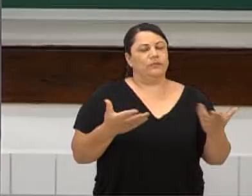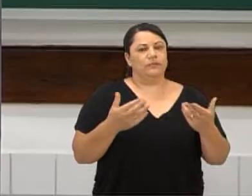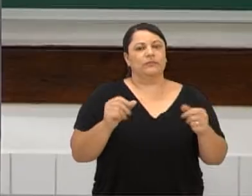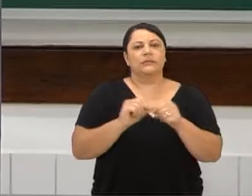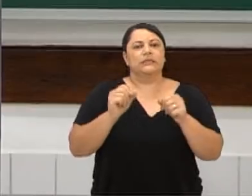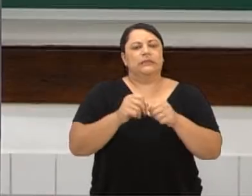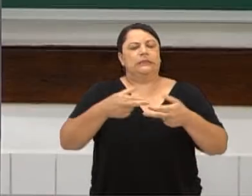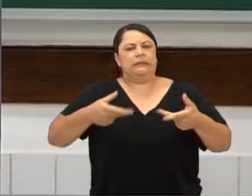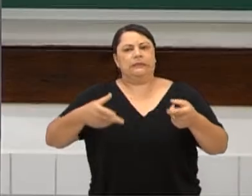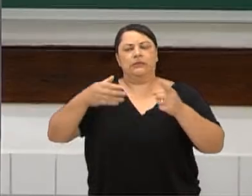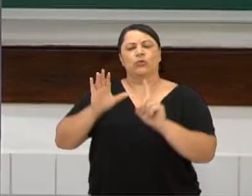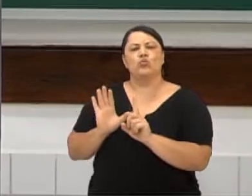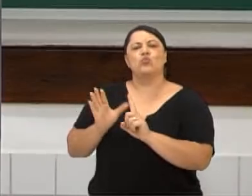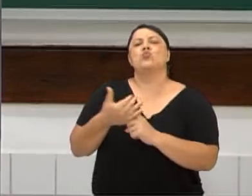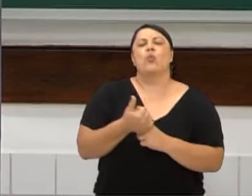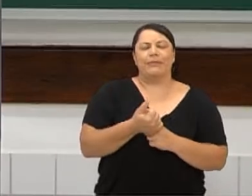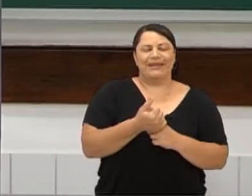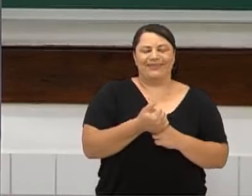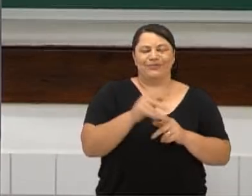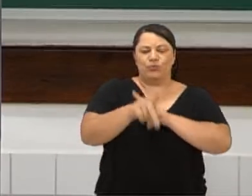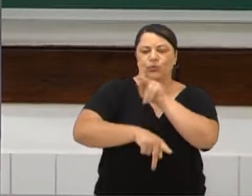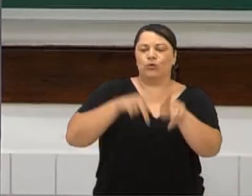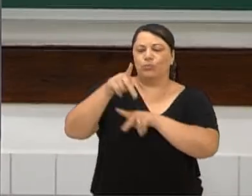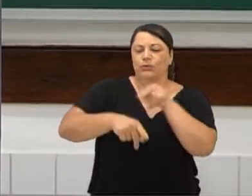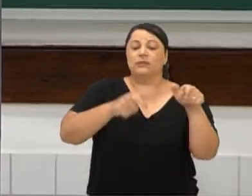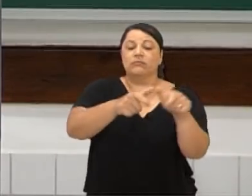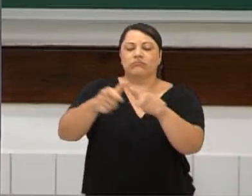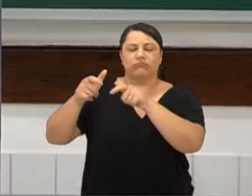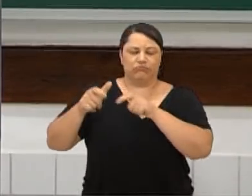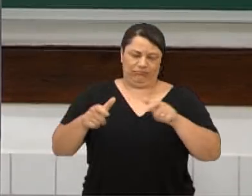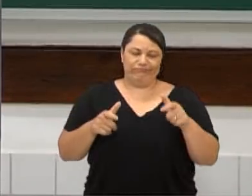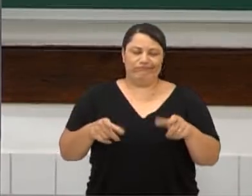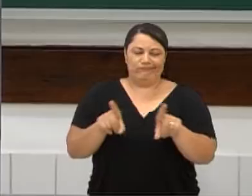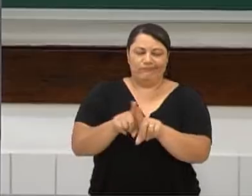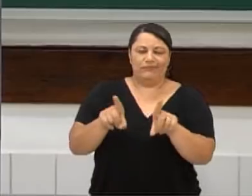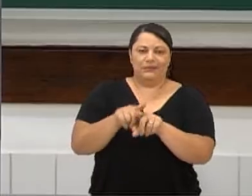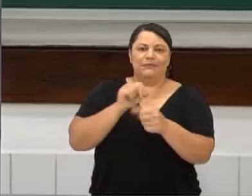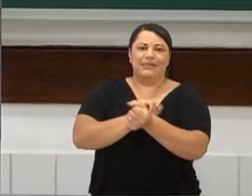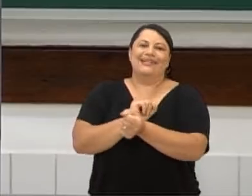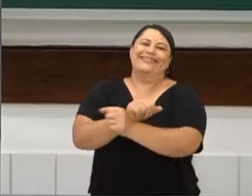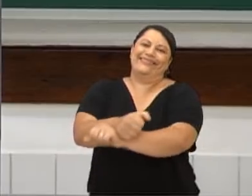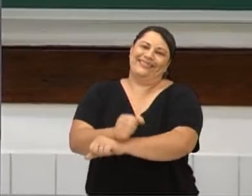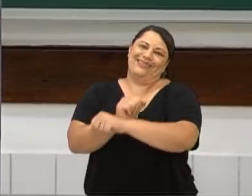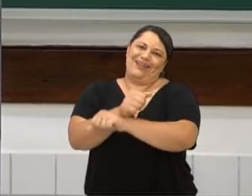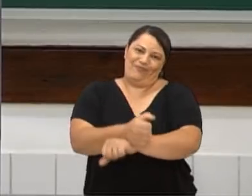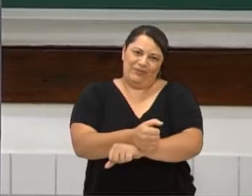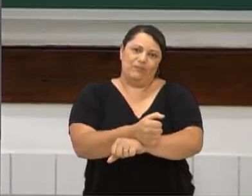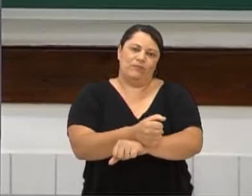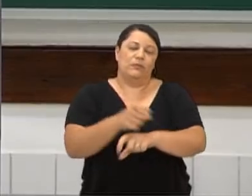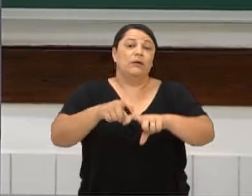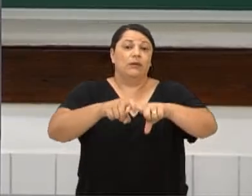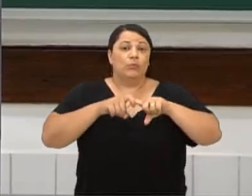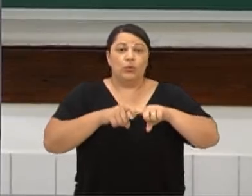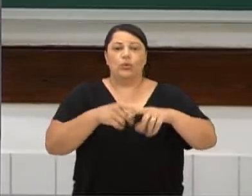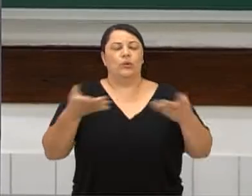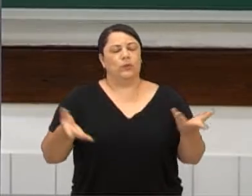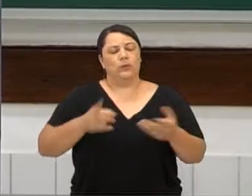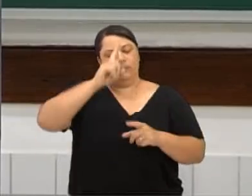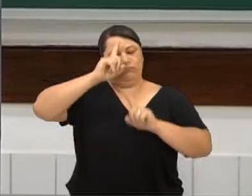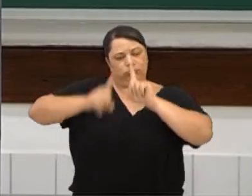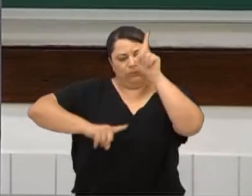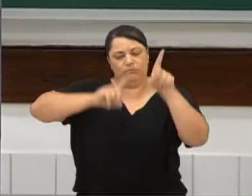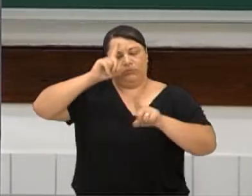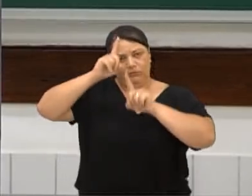vezes, dominaram populações locais e, inclusive, as submeteram à escravidão. Por isso, os